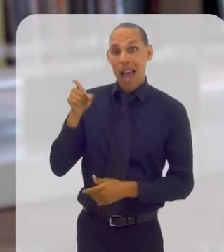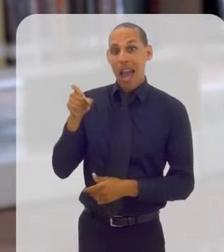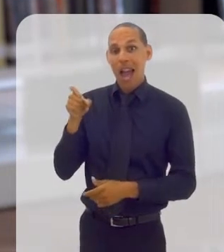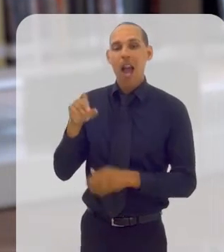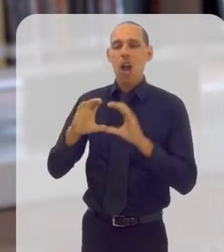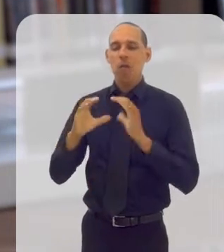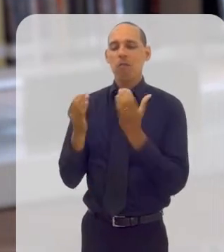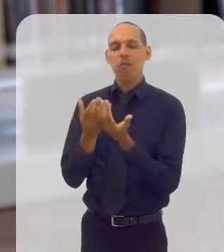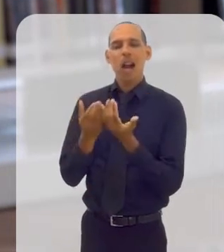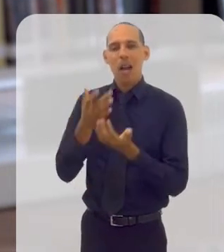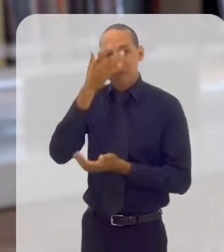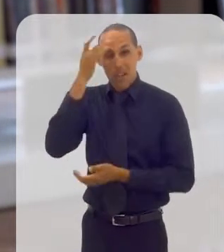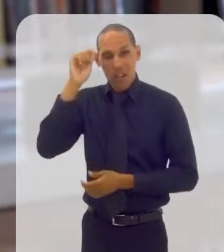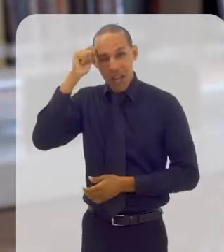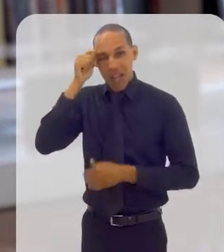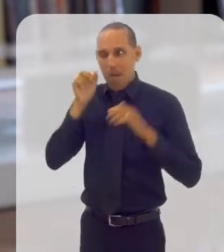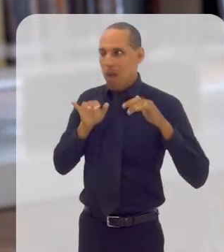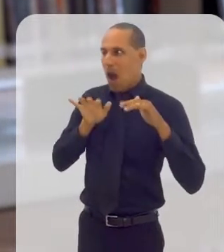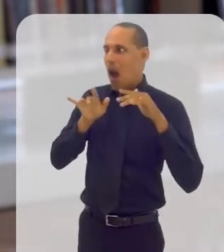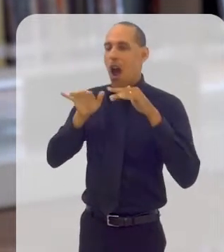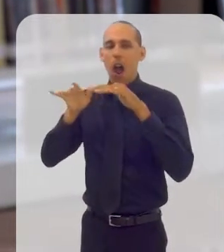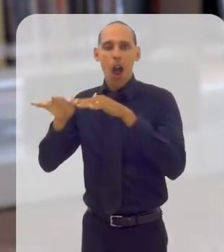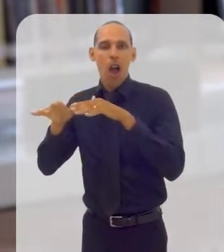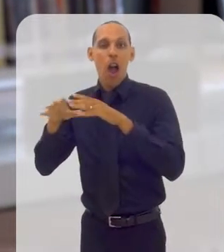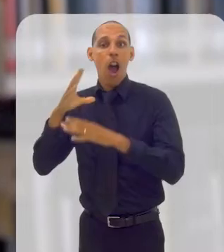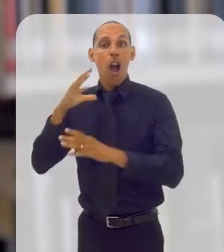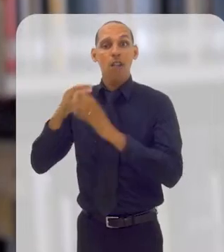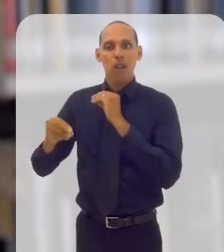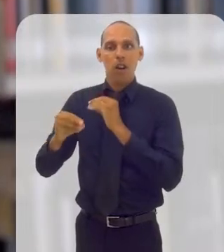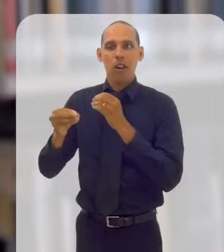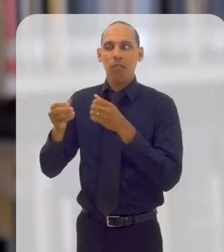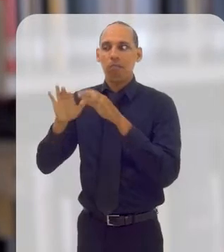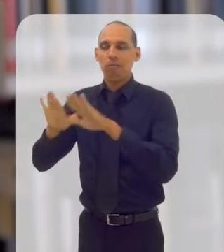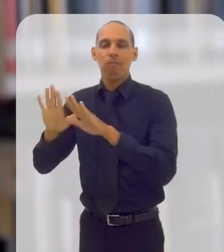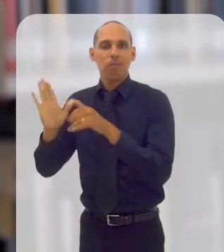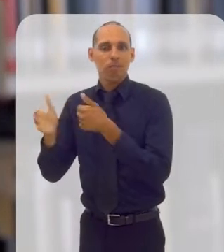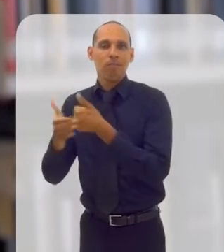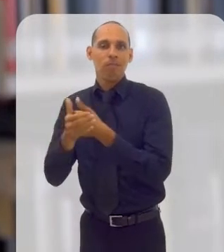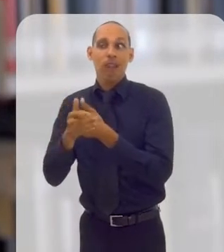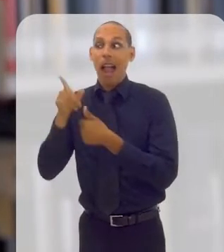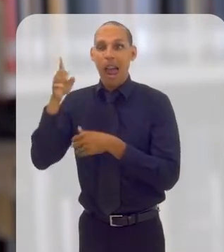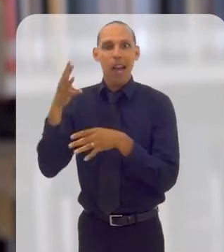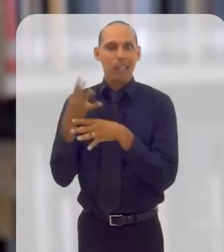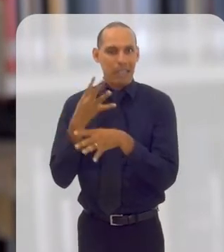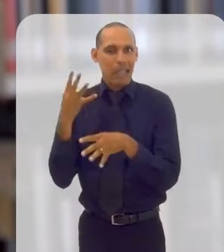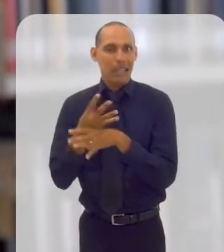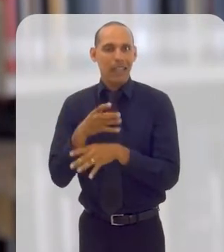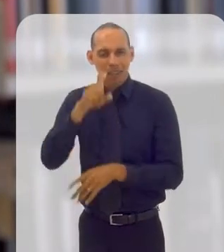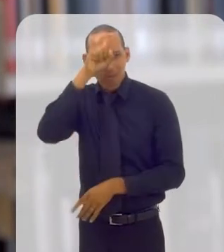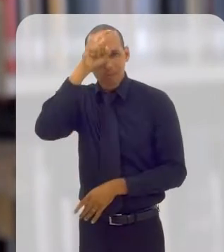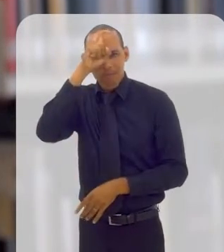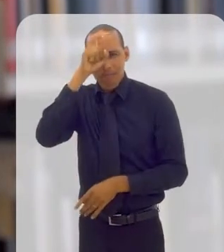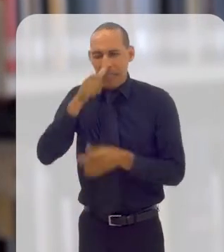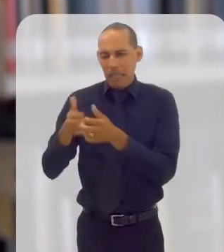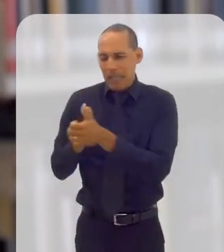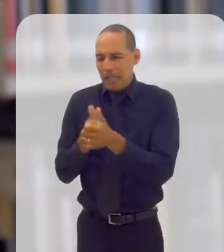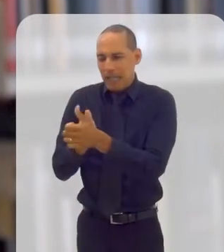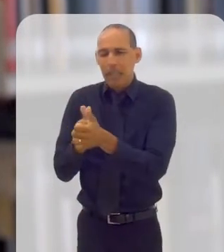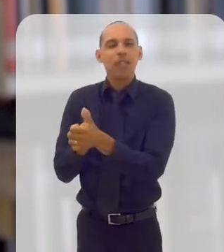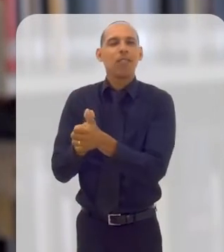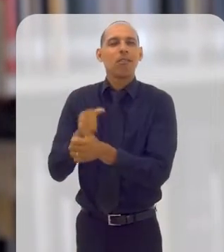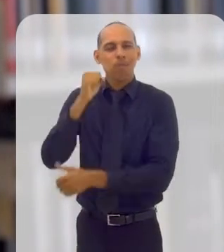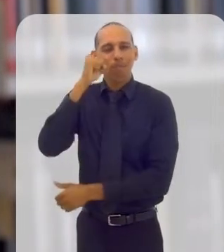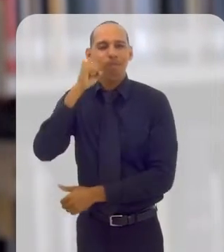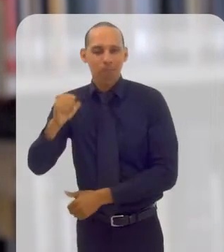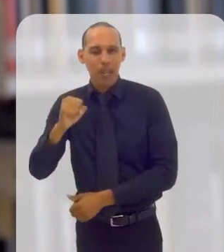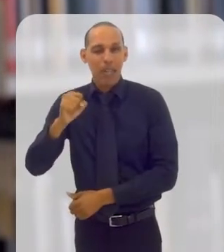que fugiam da escravidão se refugiavam para resistir. E por causa da sua resistência, ele foi perseguido,